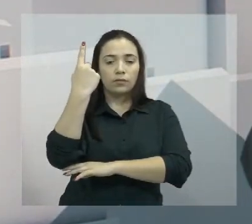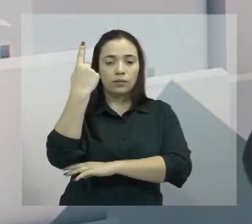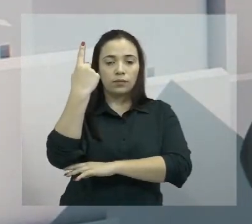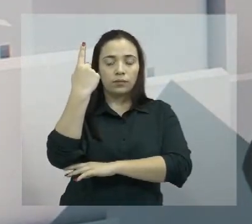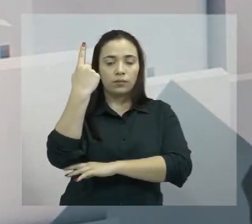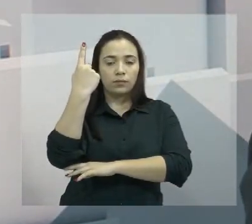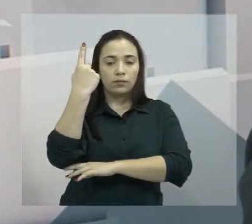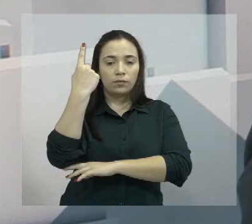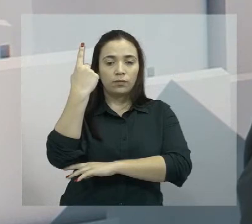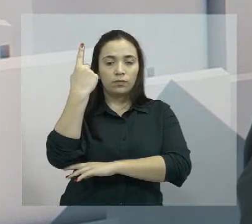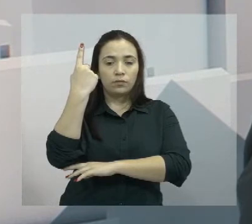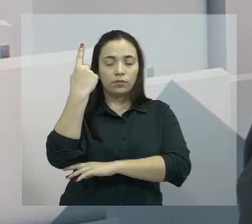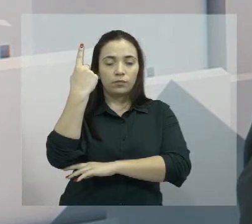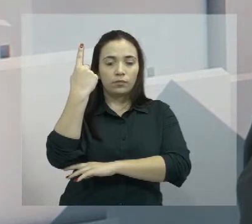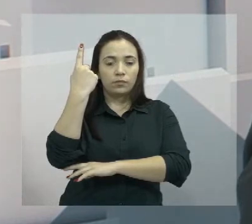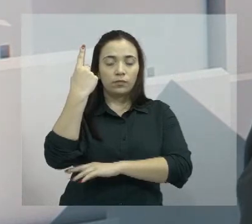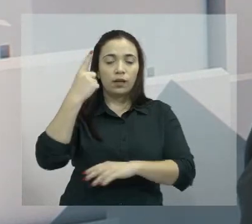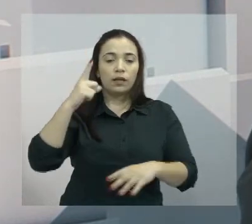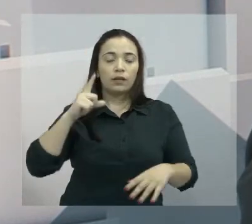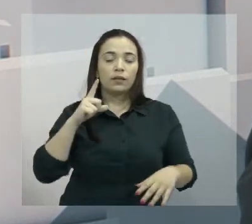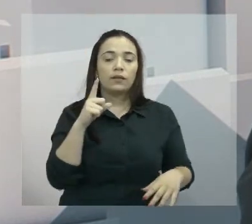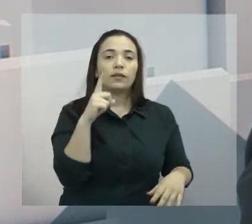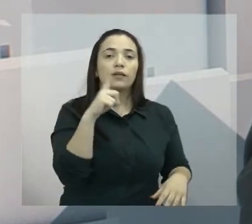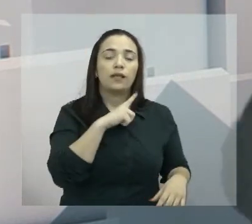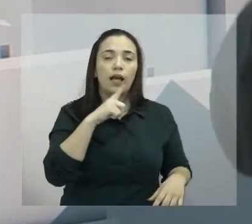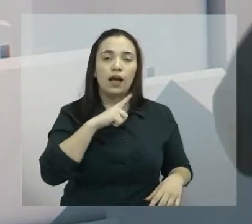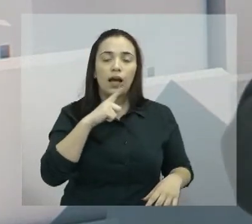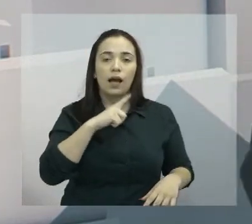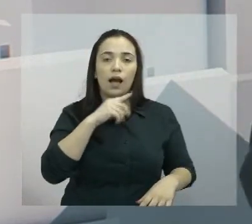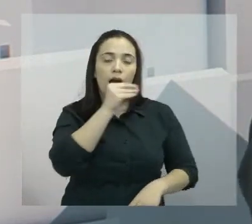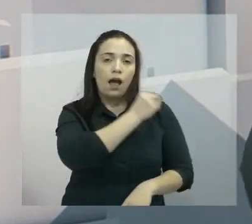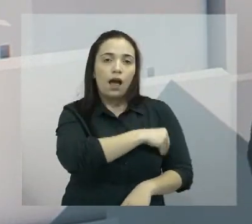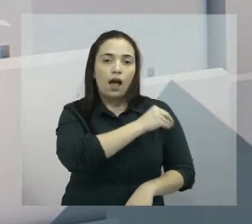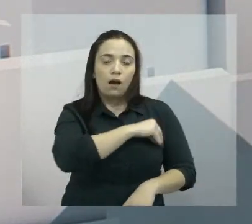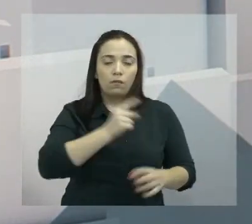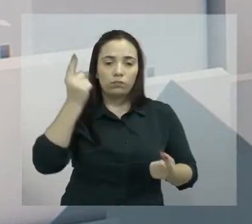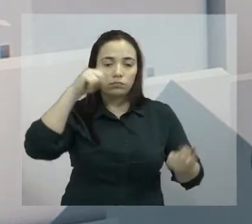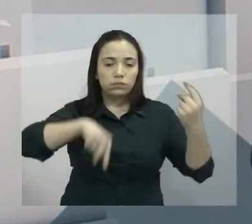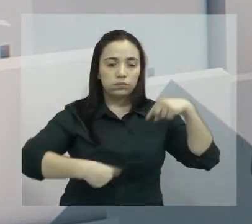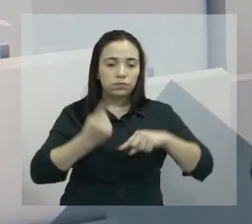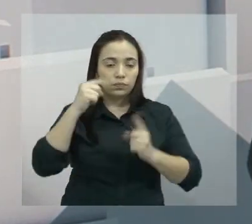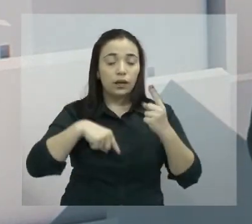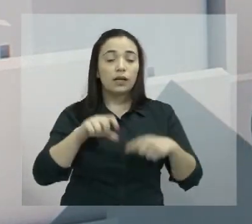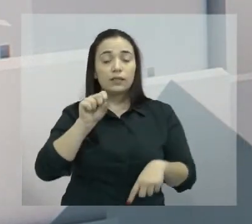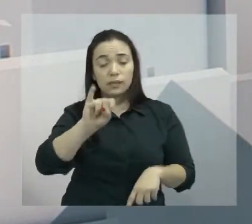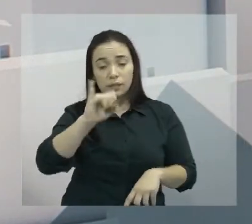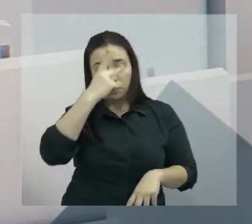mais volumoso, então o álcool, ele interfere pouco no organismo. Agora, uma pessoa...